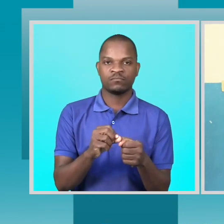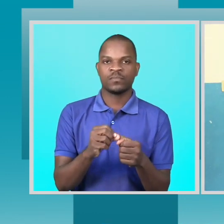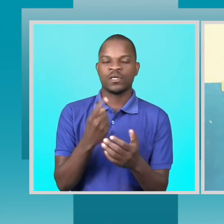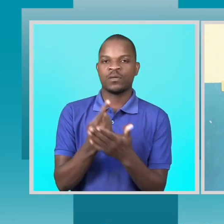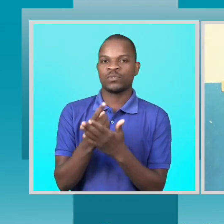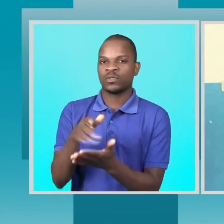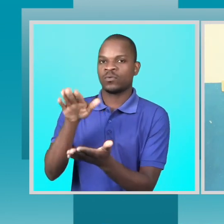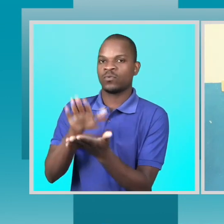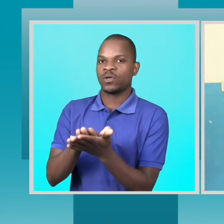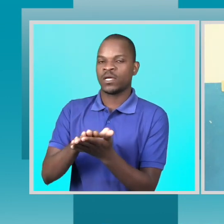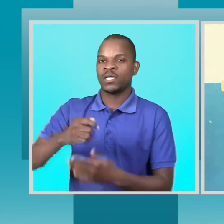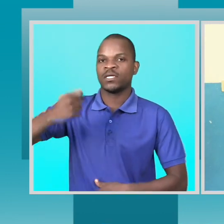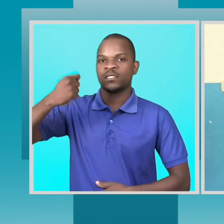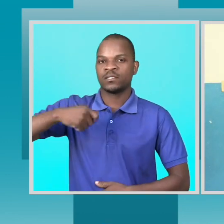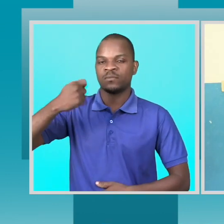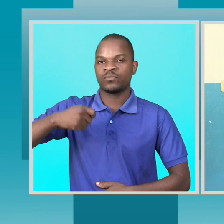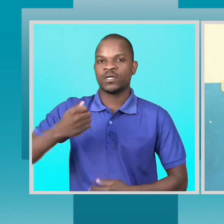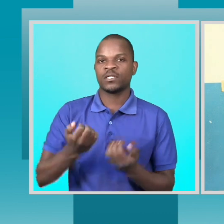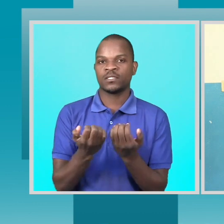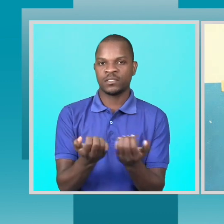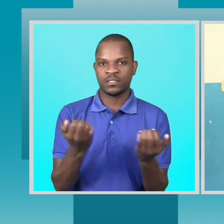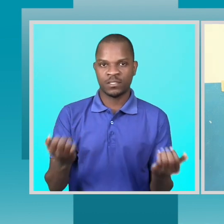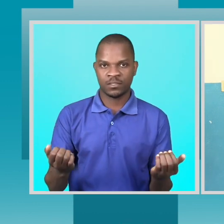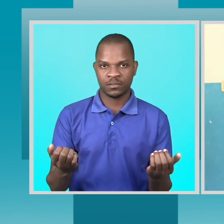inicia no Tribunal de Menores.